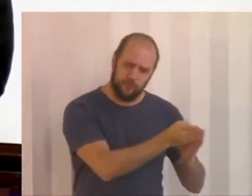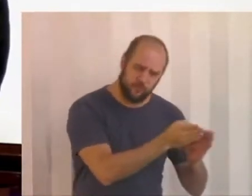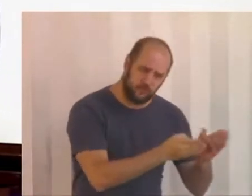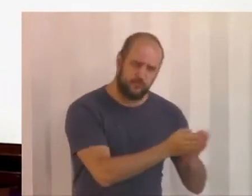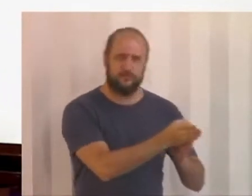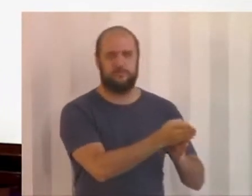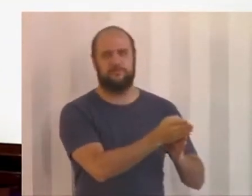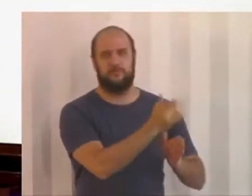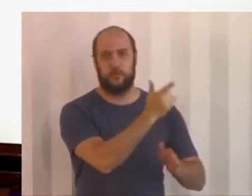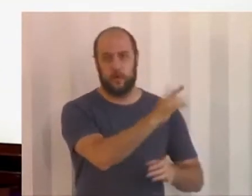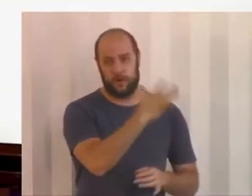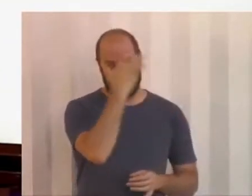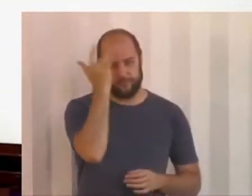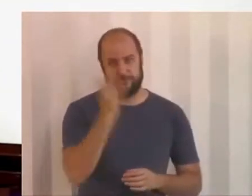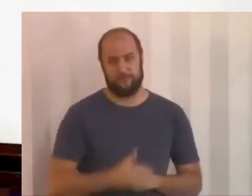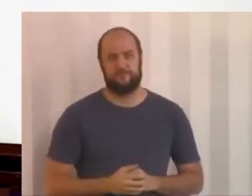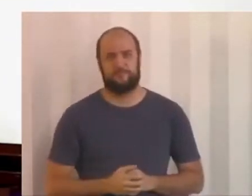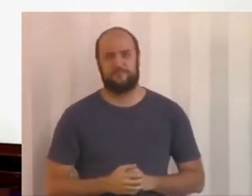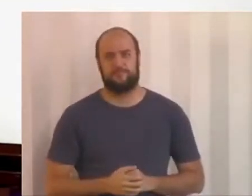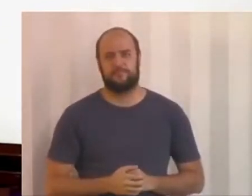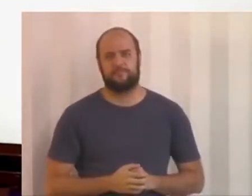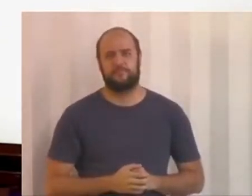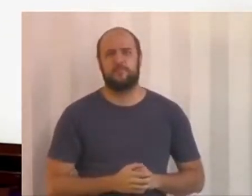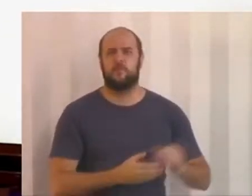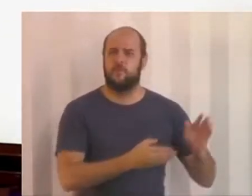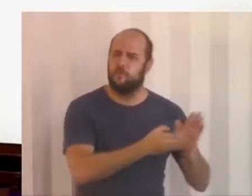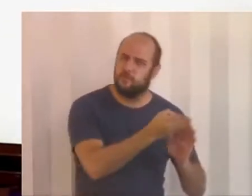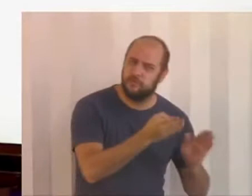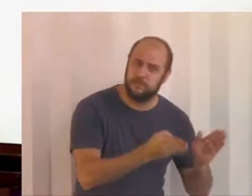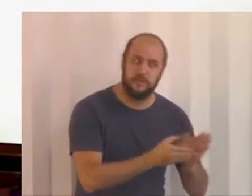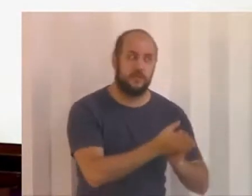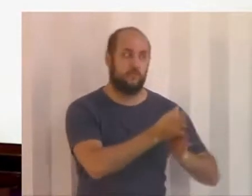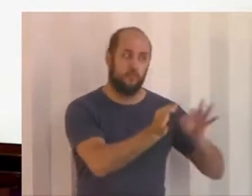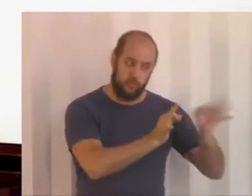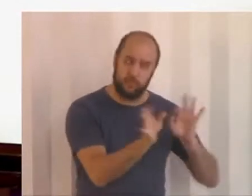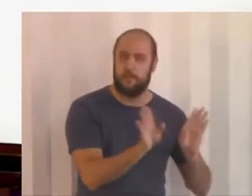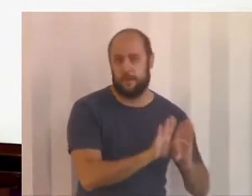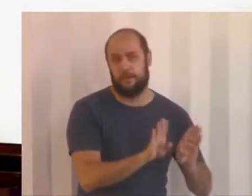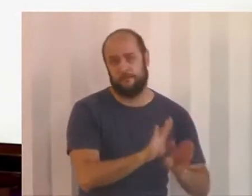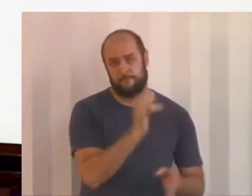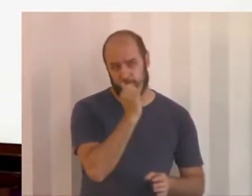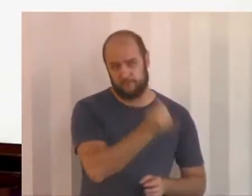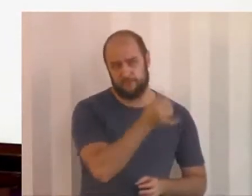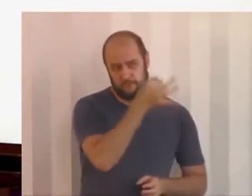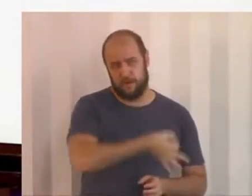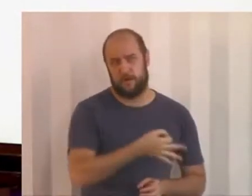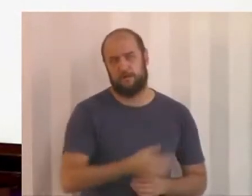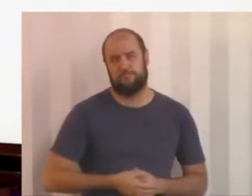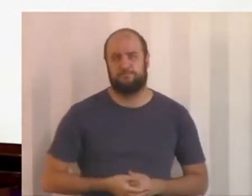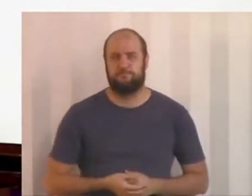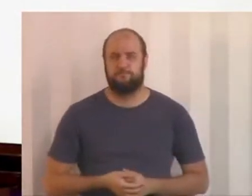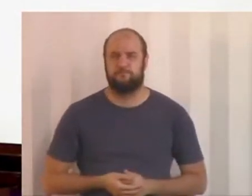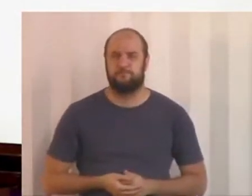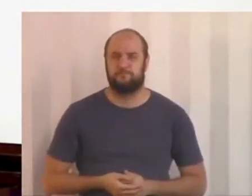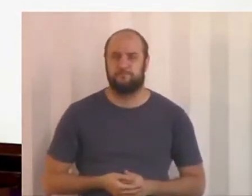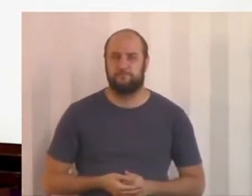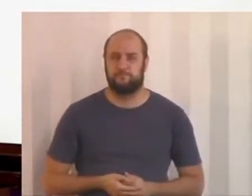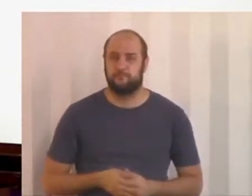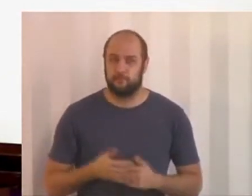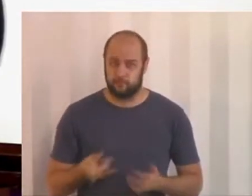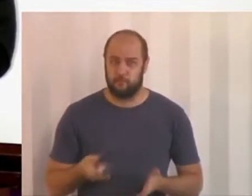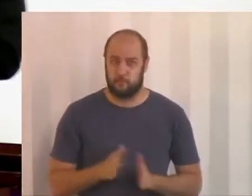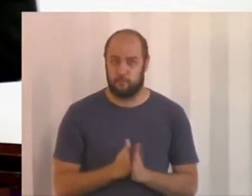que oferece, tanto conselho quanto exortação. E ele vai falar